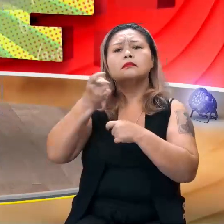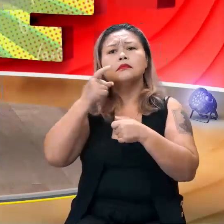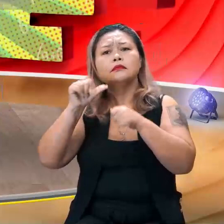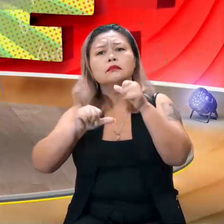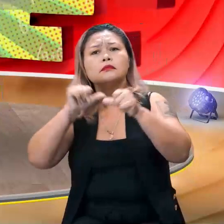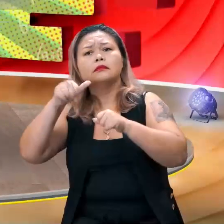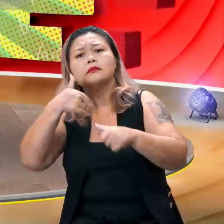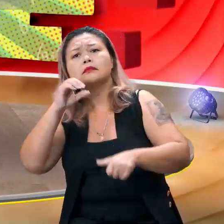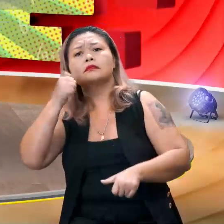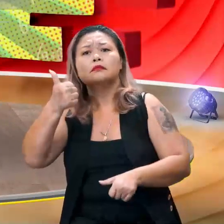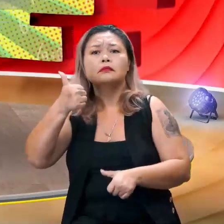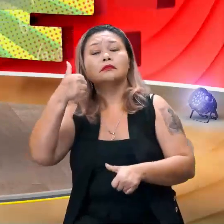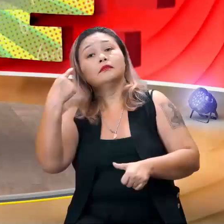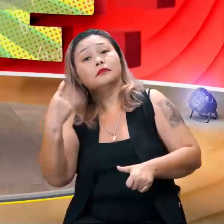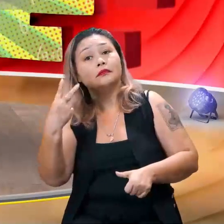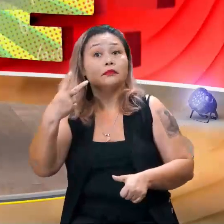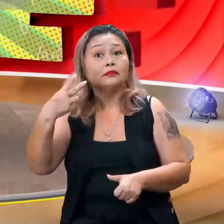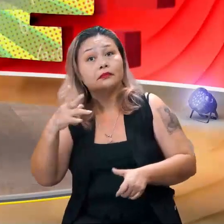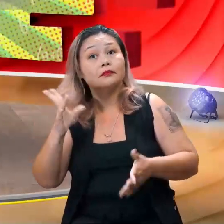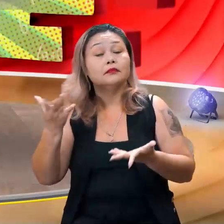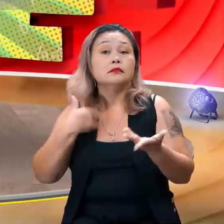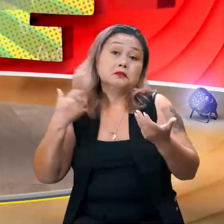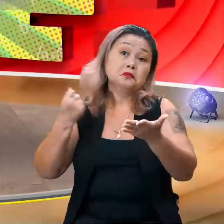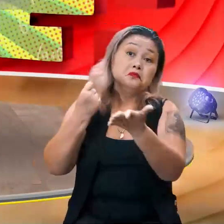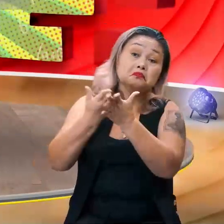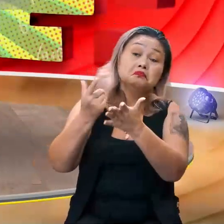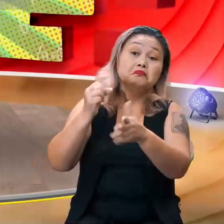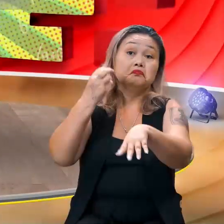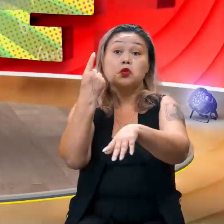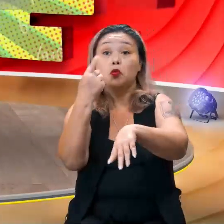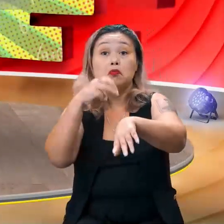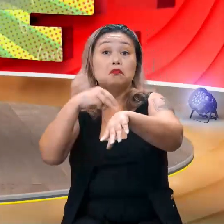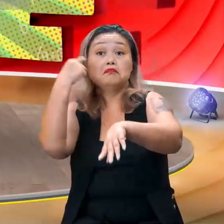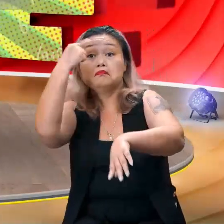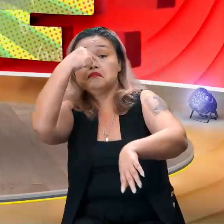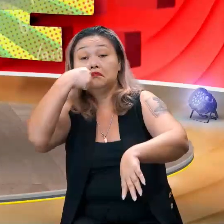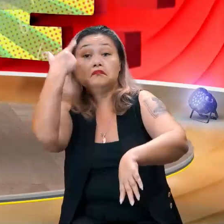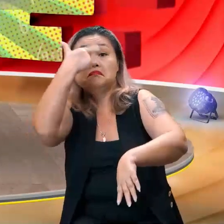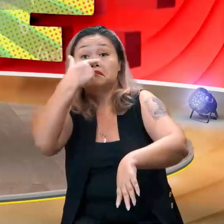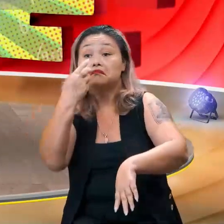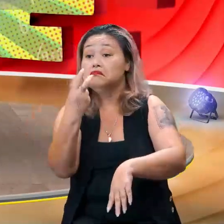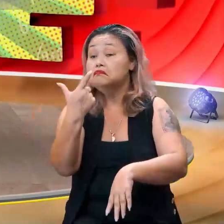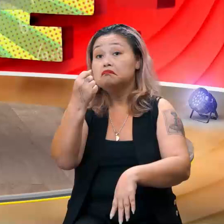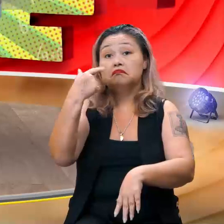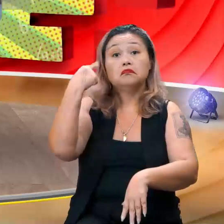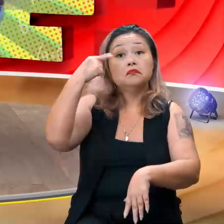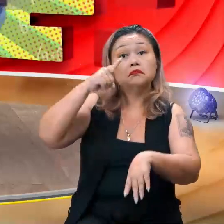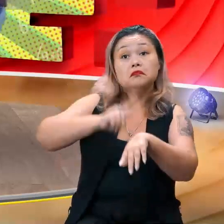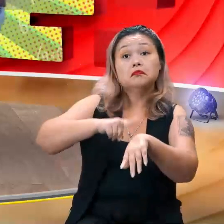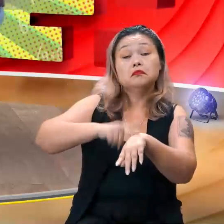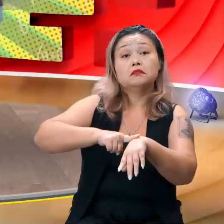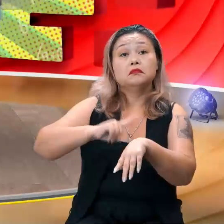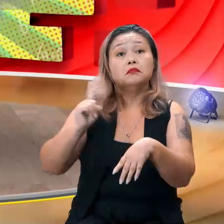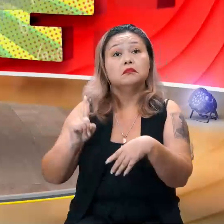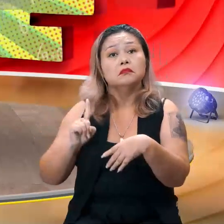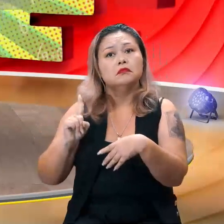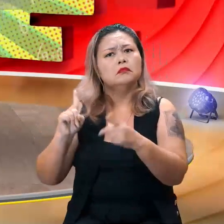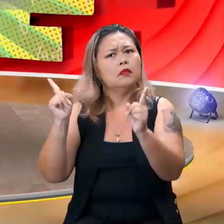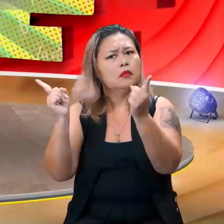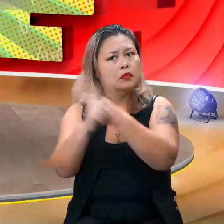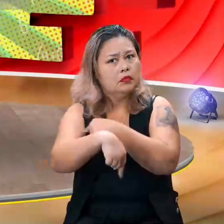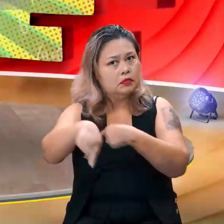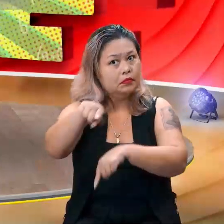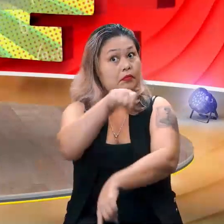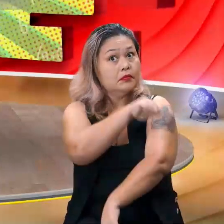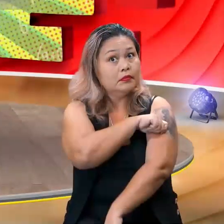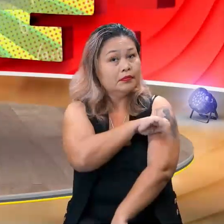pode ser 2. É verdade. Eu posso gastar um minuto, 10 minutos, uma hora, 20 horas. Será? Então, não vamos enganar os meninos.